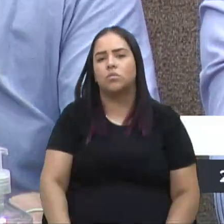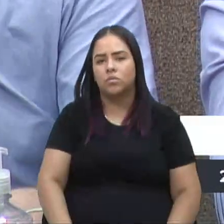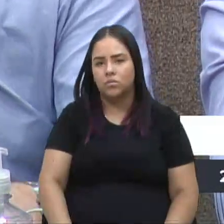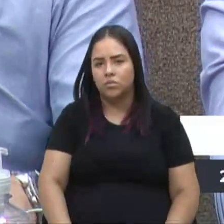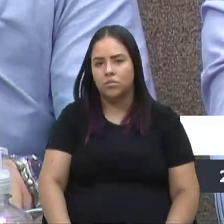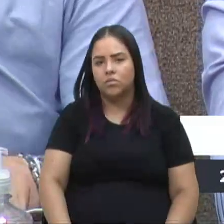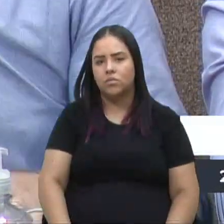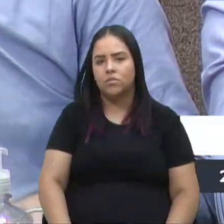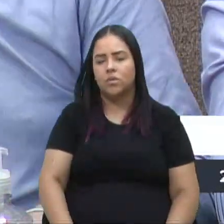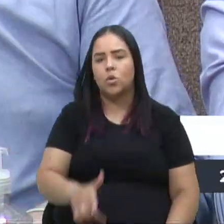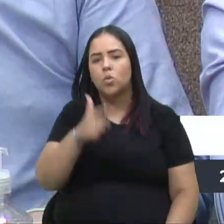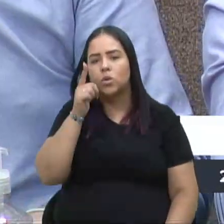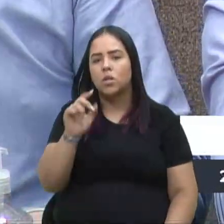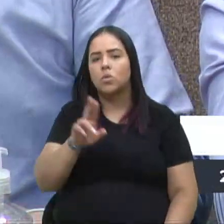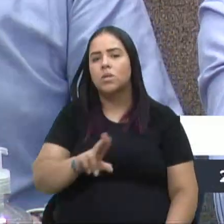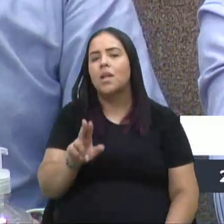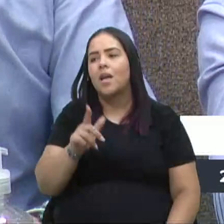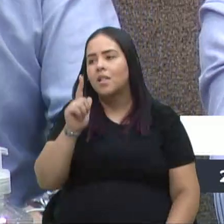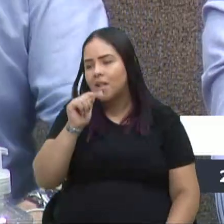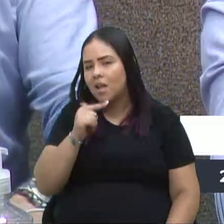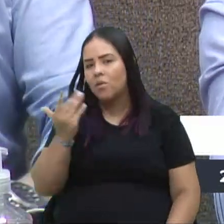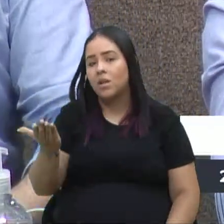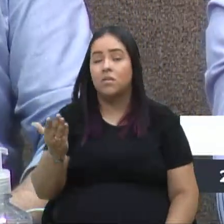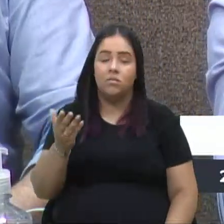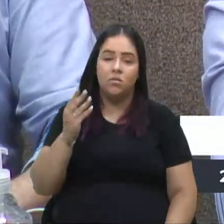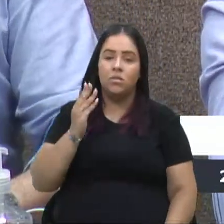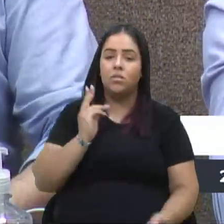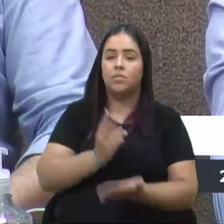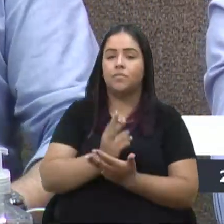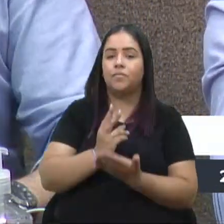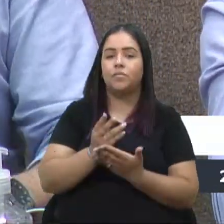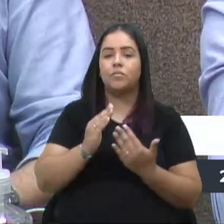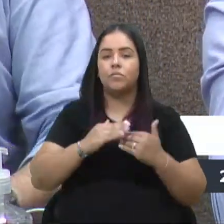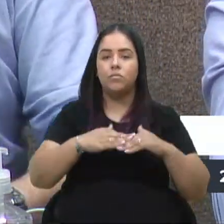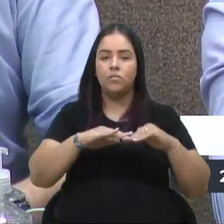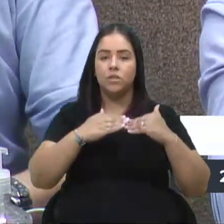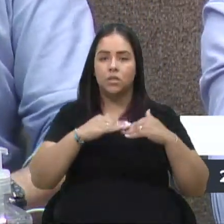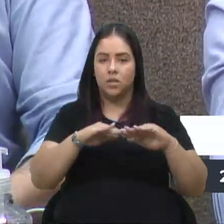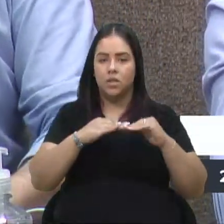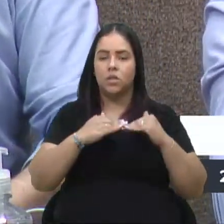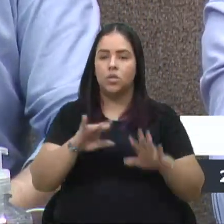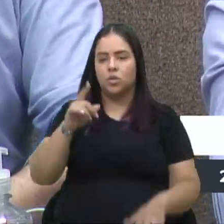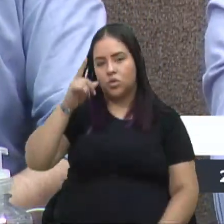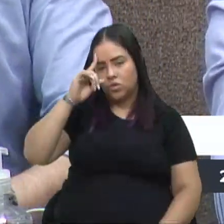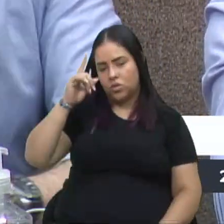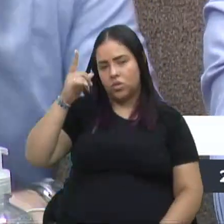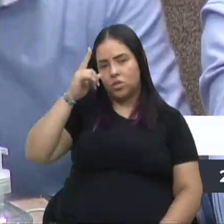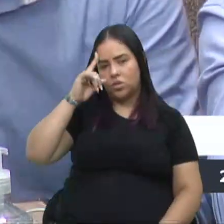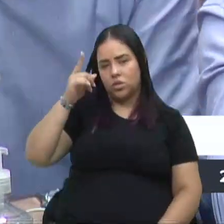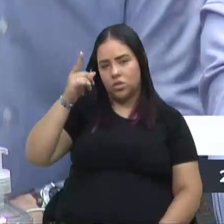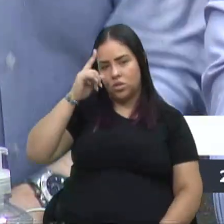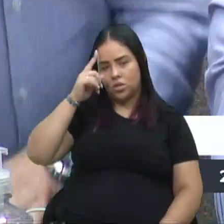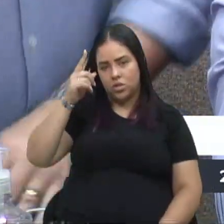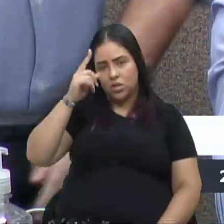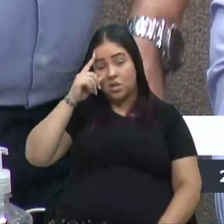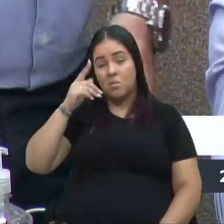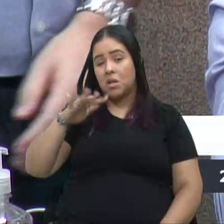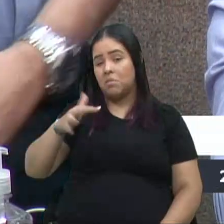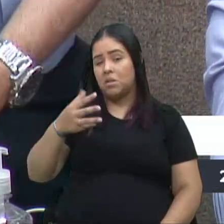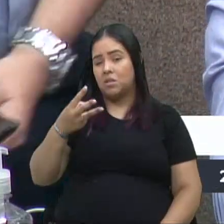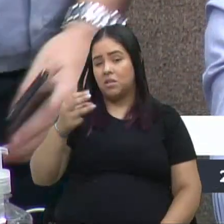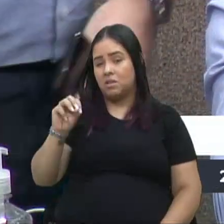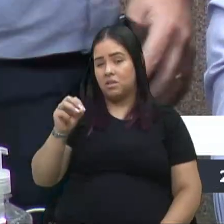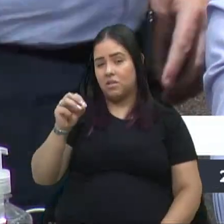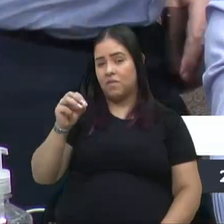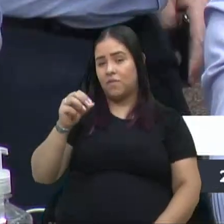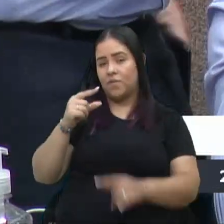quando né Por enquanto o caminhão continua pode ir lá todo dia deve ser uma média de 30 por dia tá